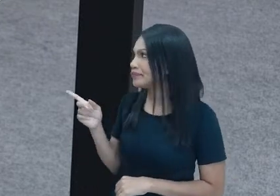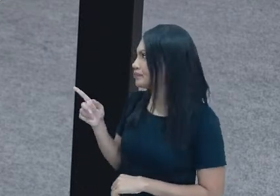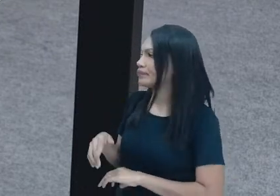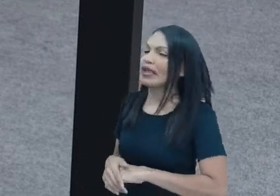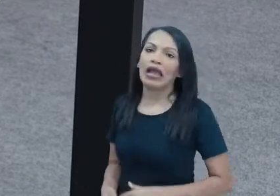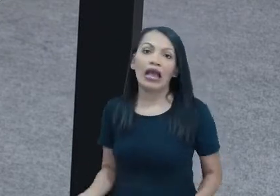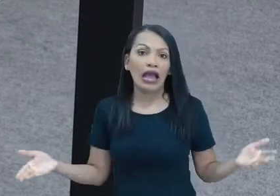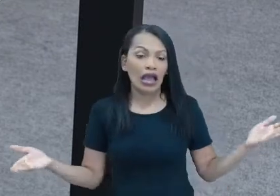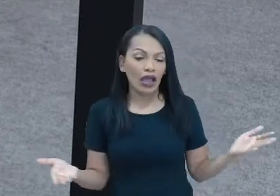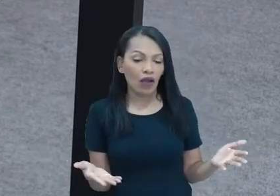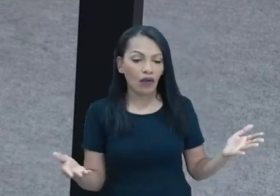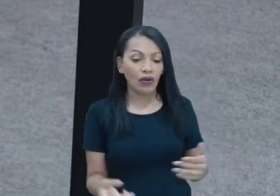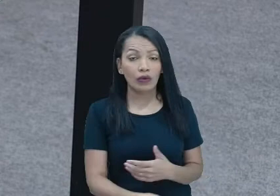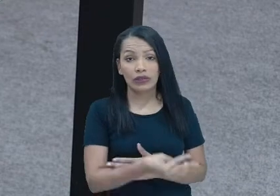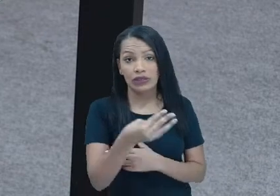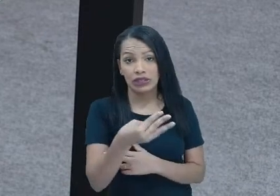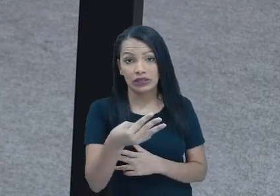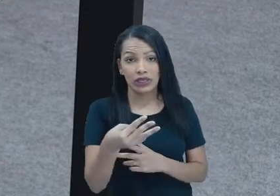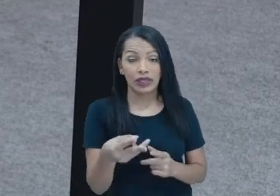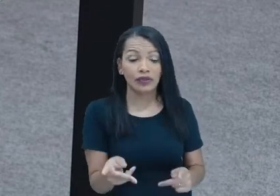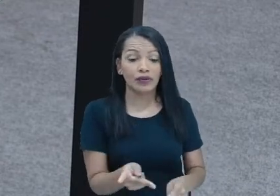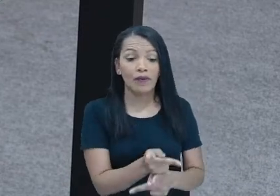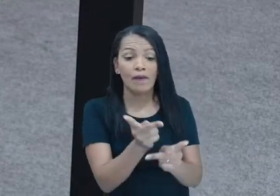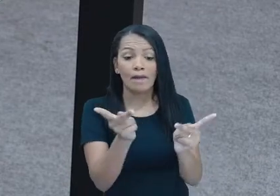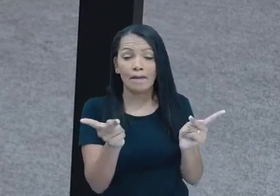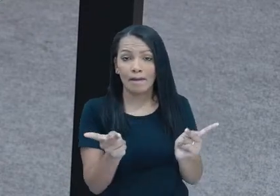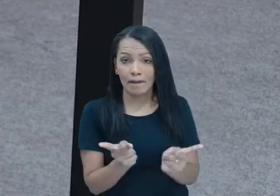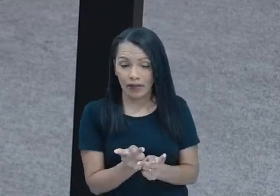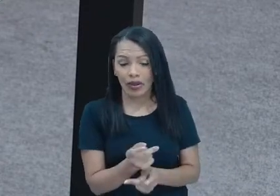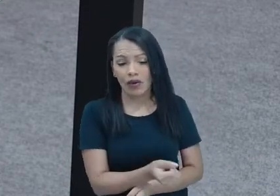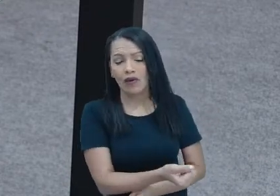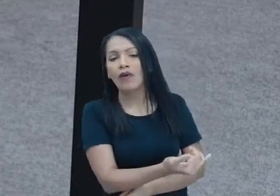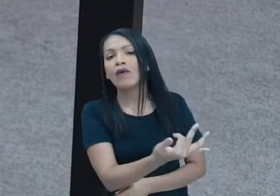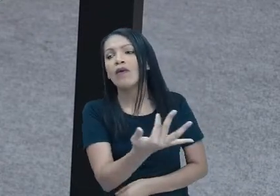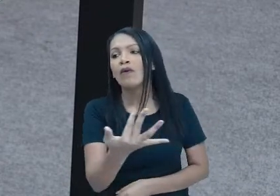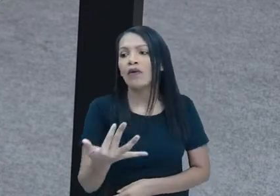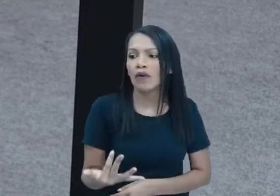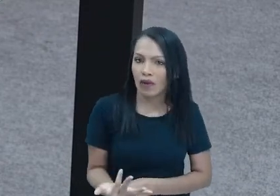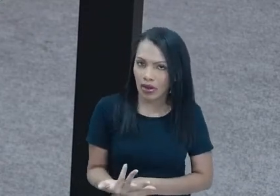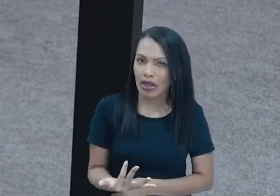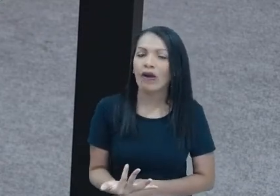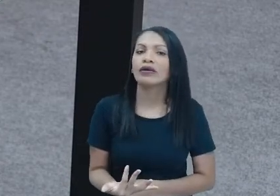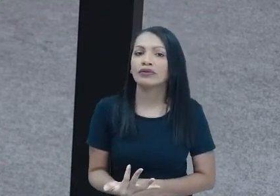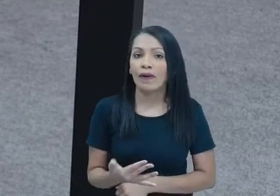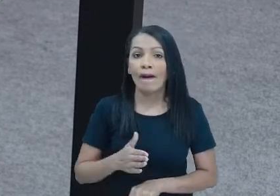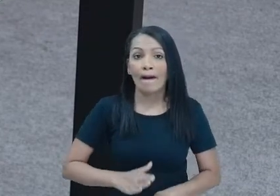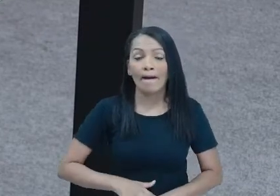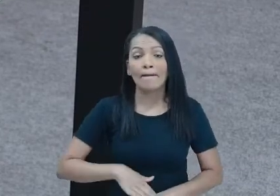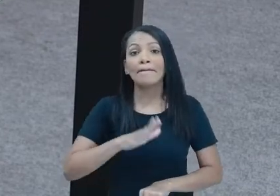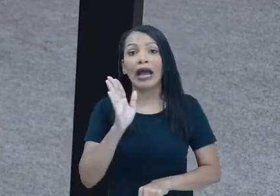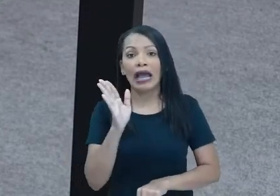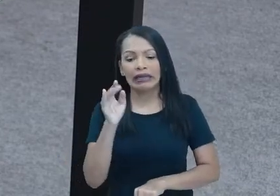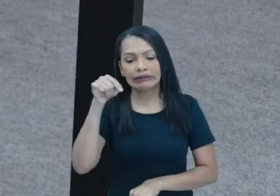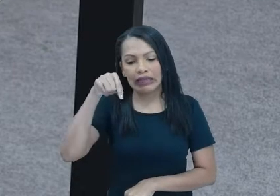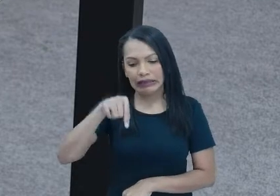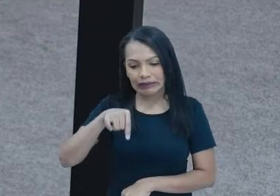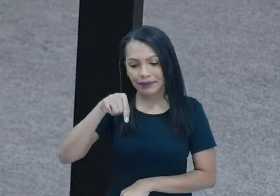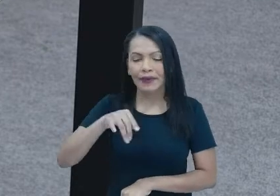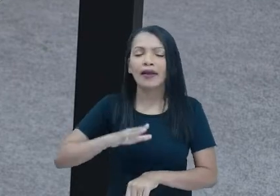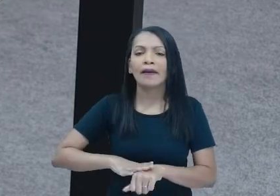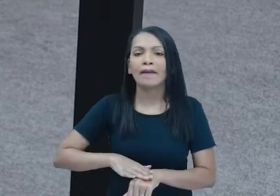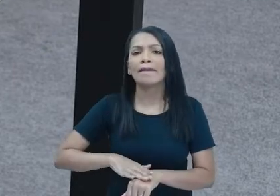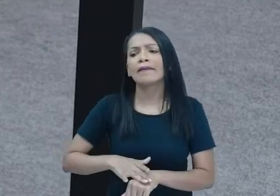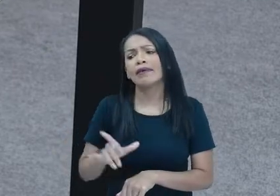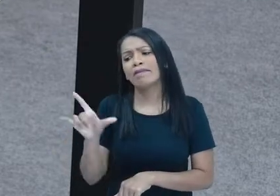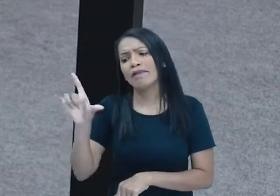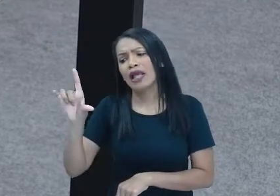aqui, nesse terceiro prato, uma quantidade de pompons que seja superior a esse daqui do meio e menor